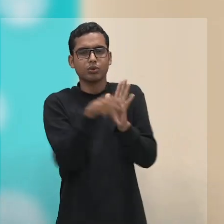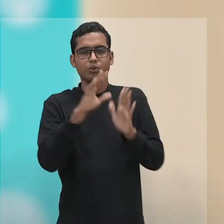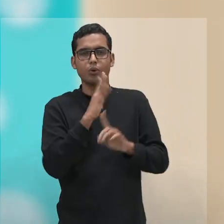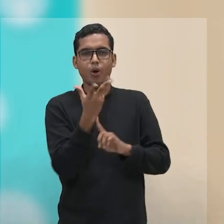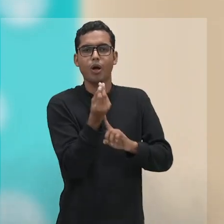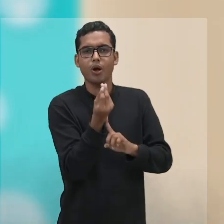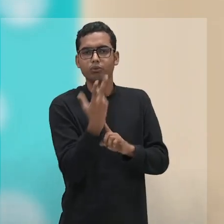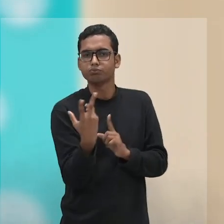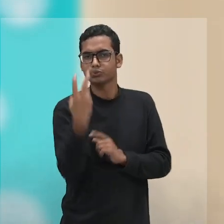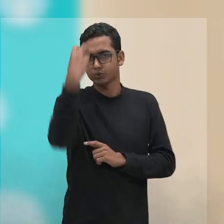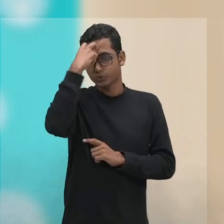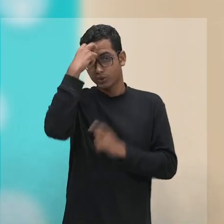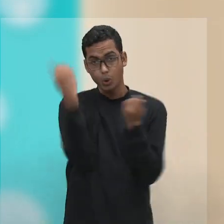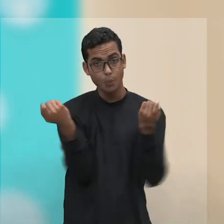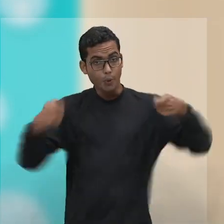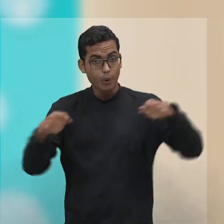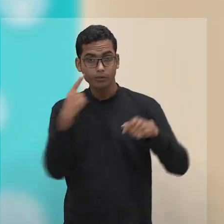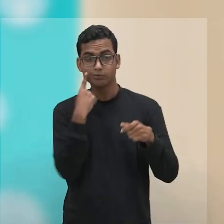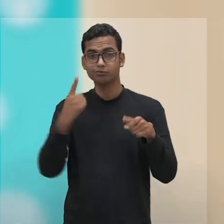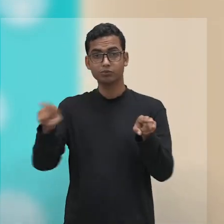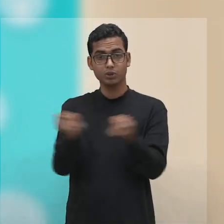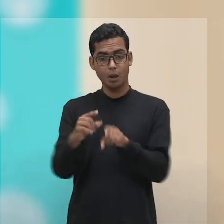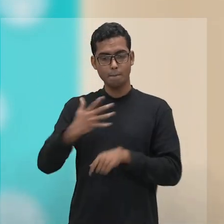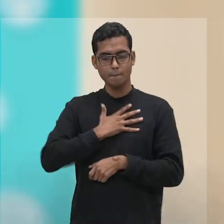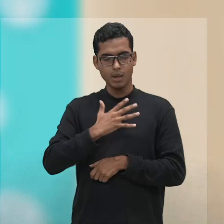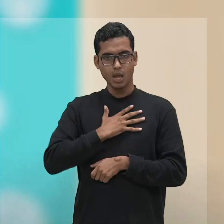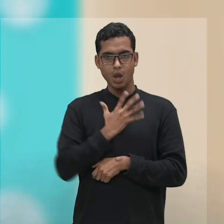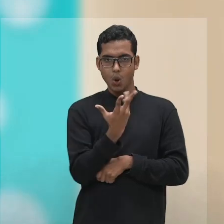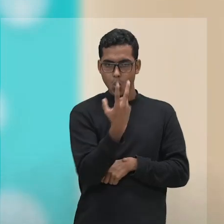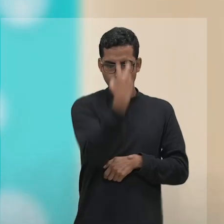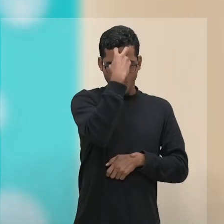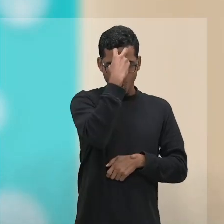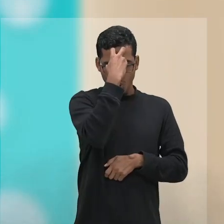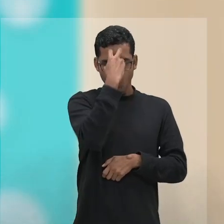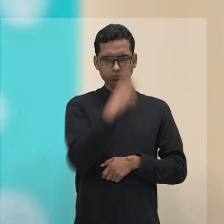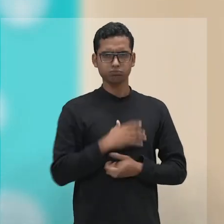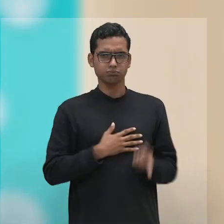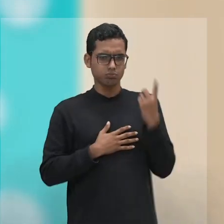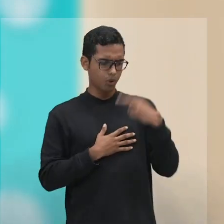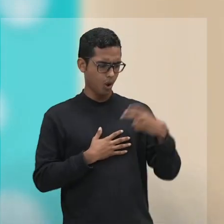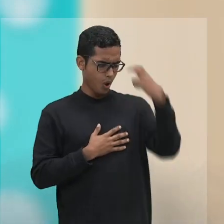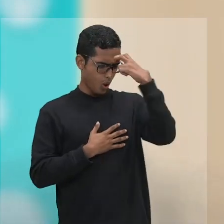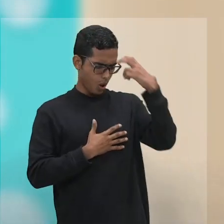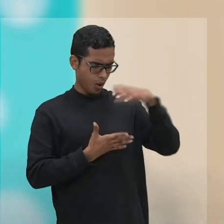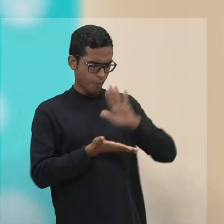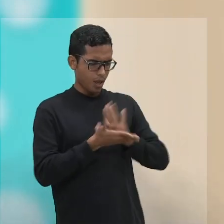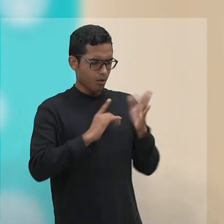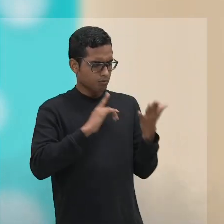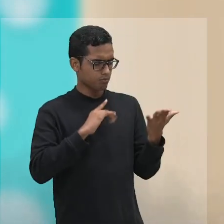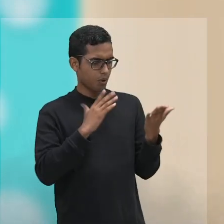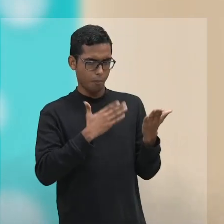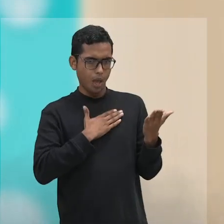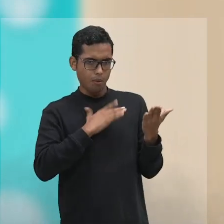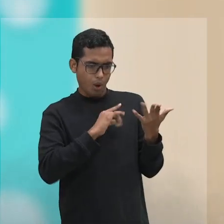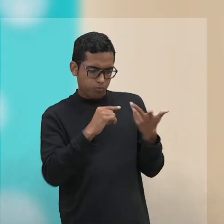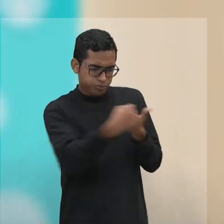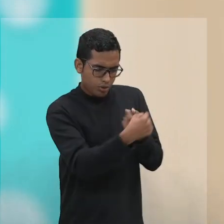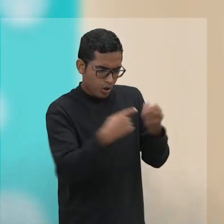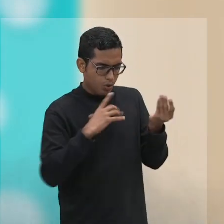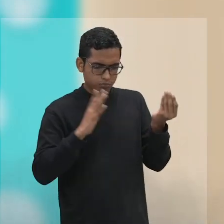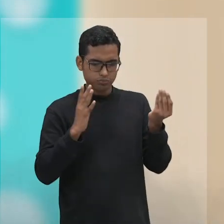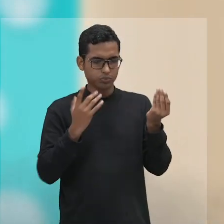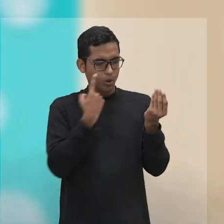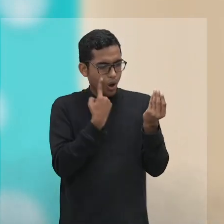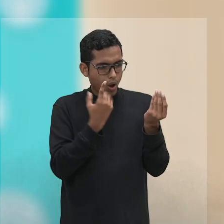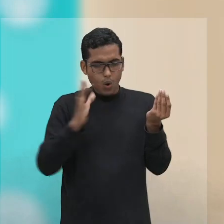posso inserir elementos da minha cultura em algo que eu conheci em outra cultura, mas eu não